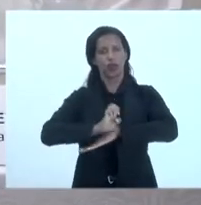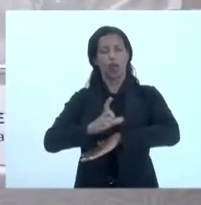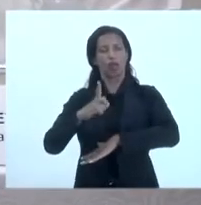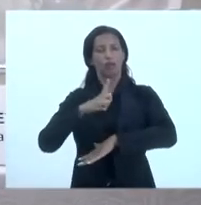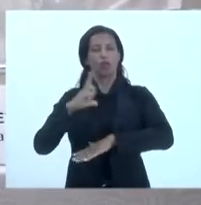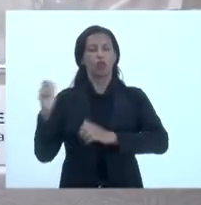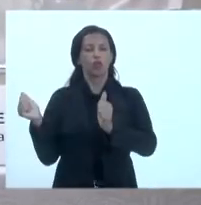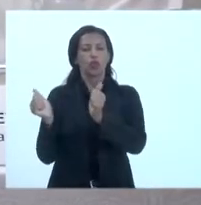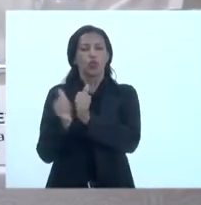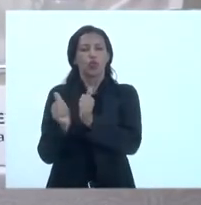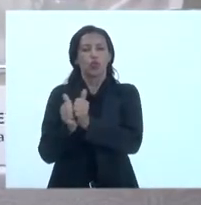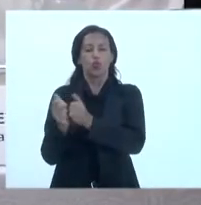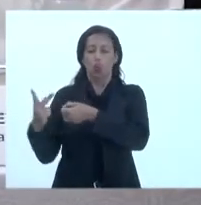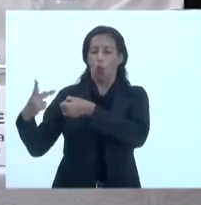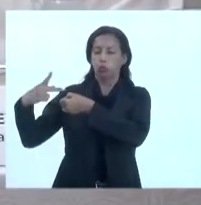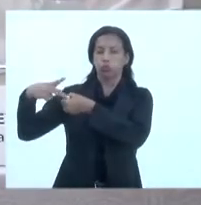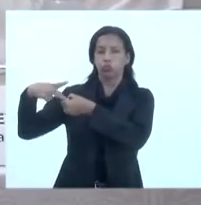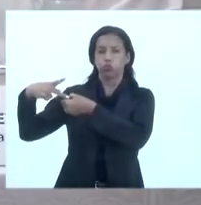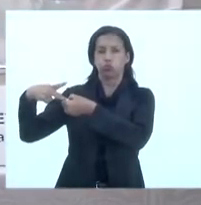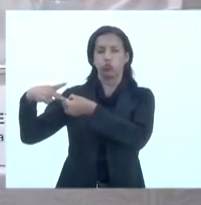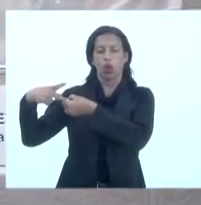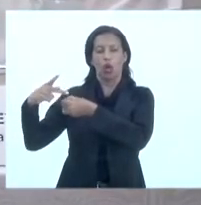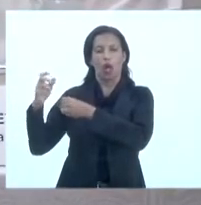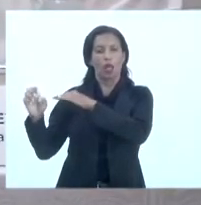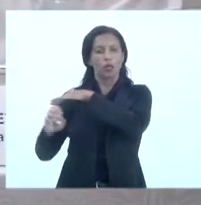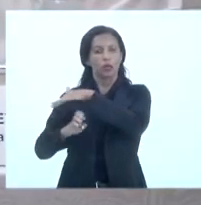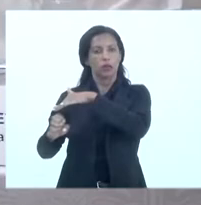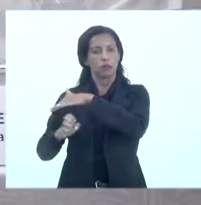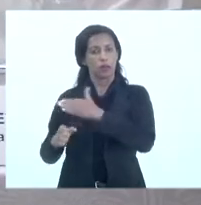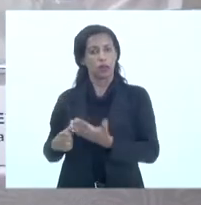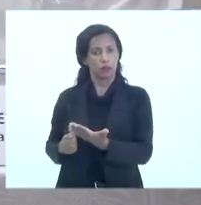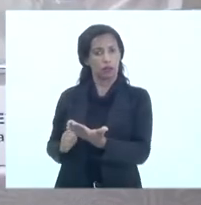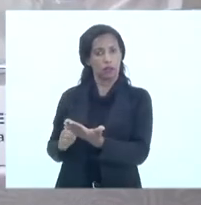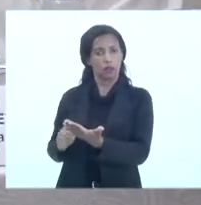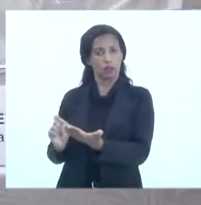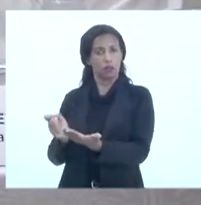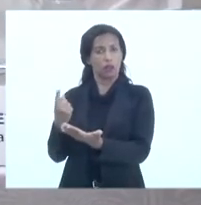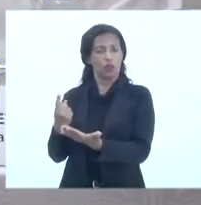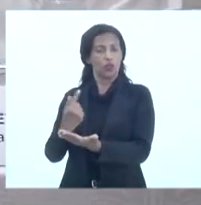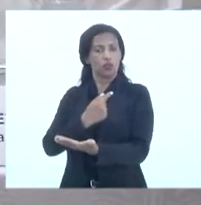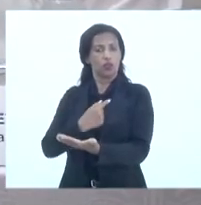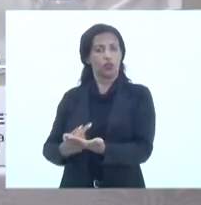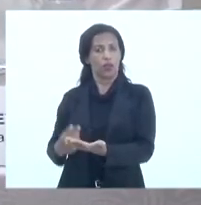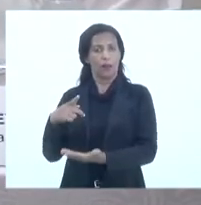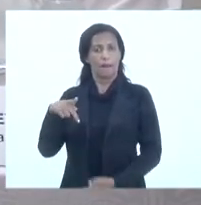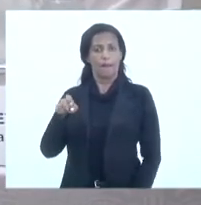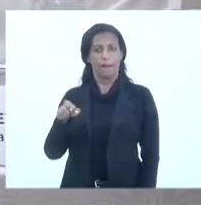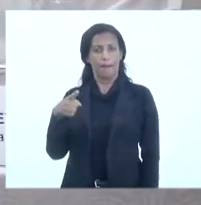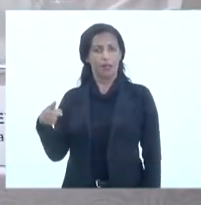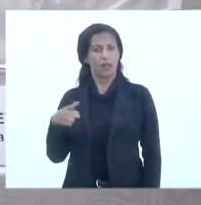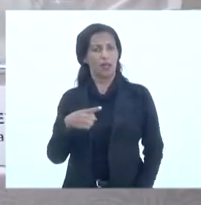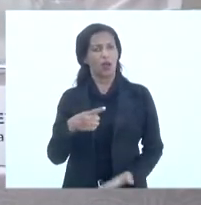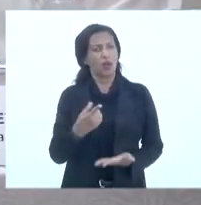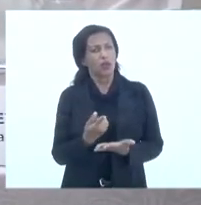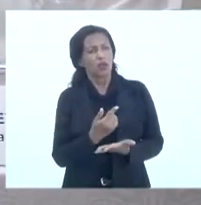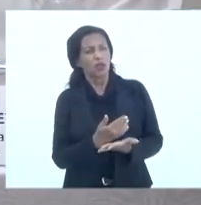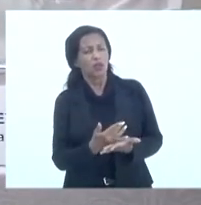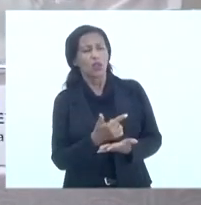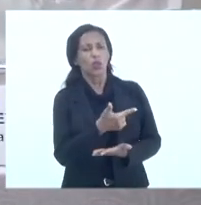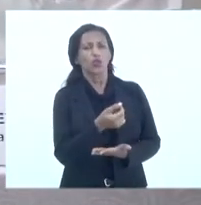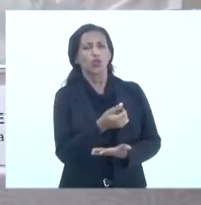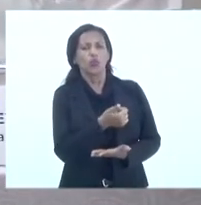petroleiras. Está aqui o governador Pezão. Nós, desde 2012, na Assembleia